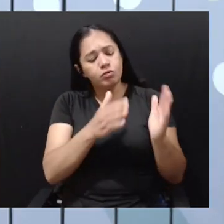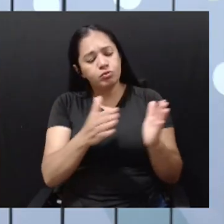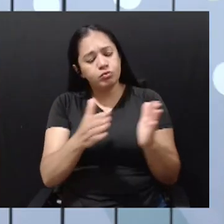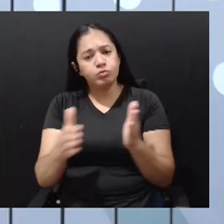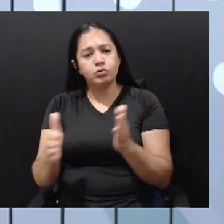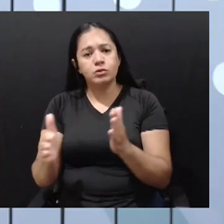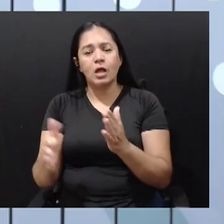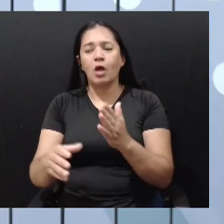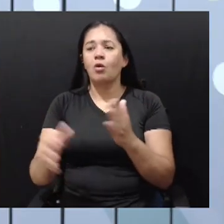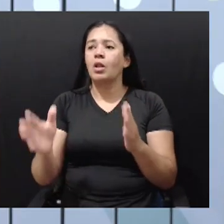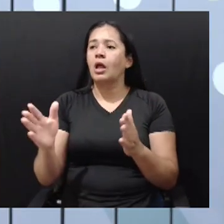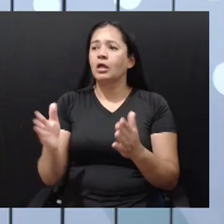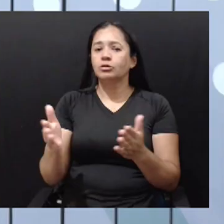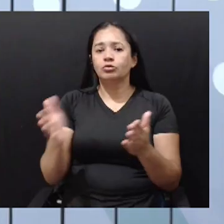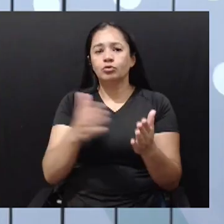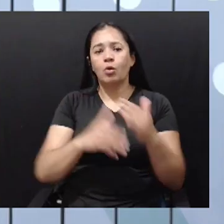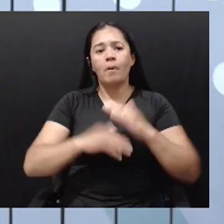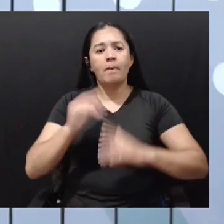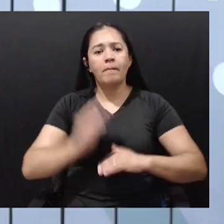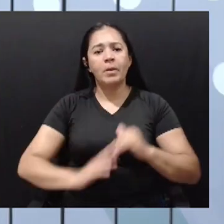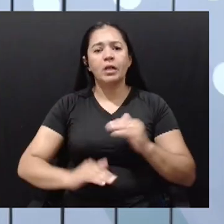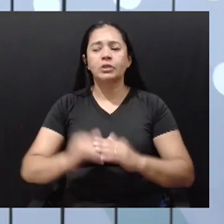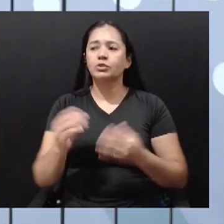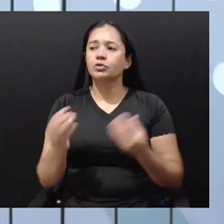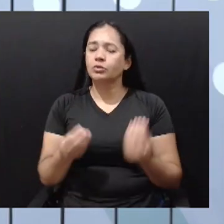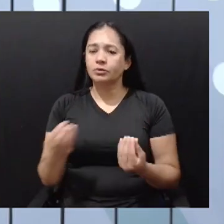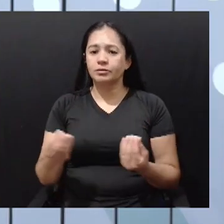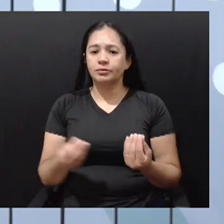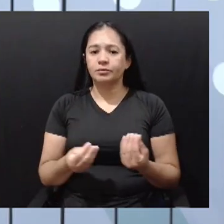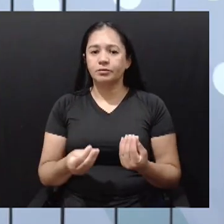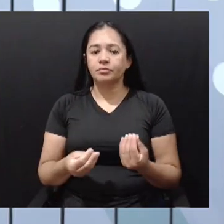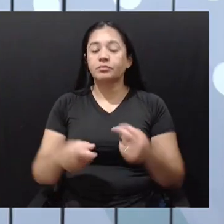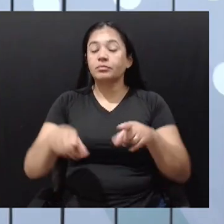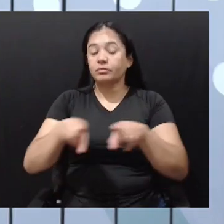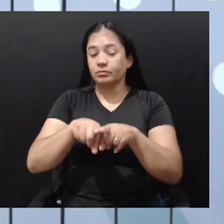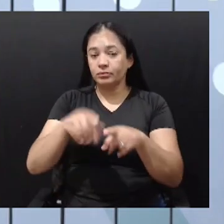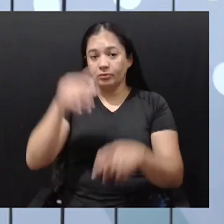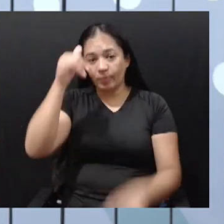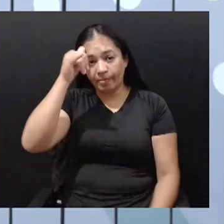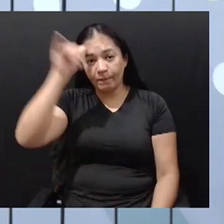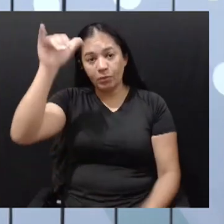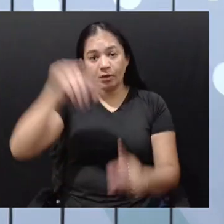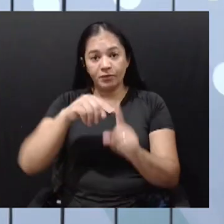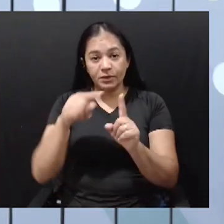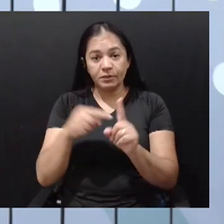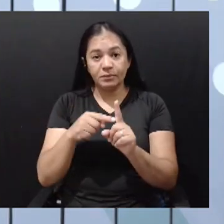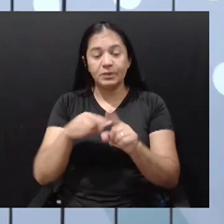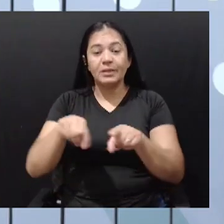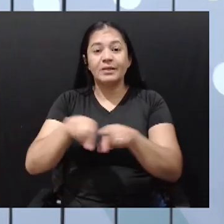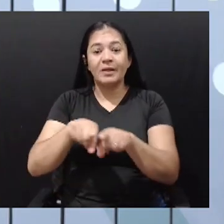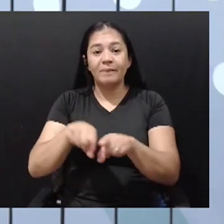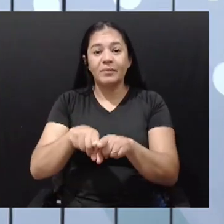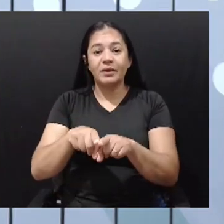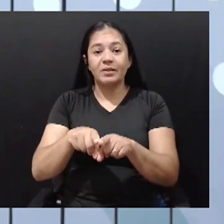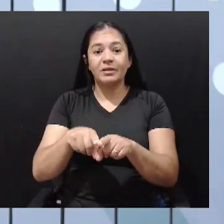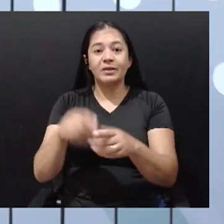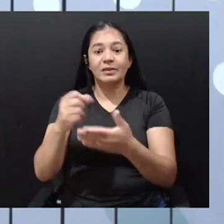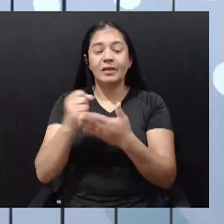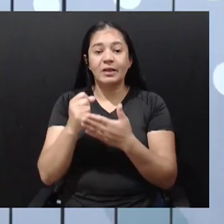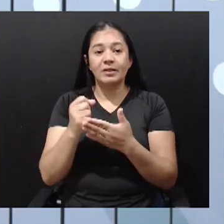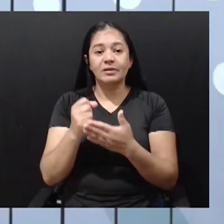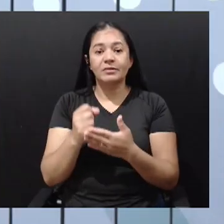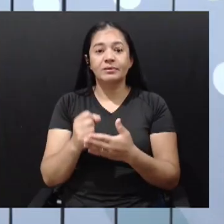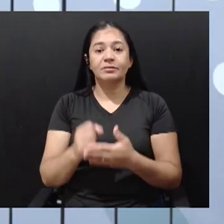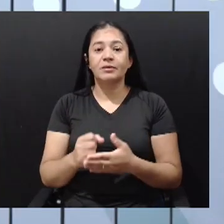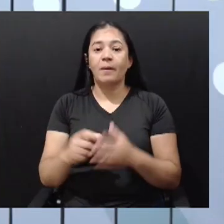além disso, também, eles, além de evitar a gravidez, obviamente, eles também trazem benefícios para a mulher, né? Não